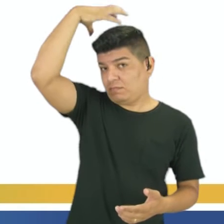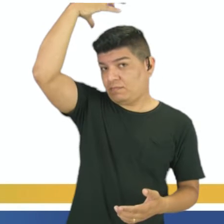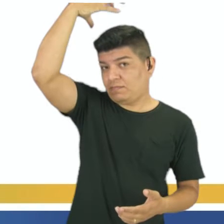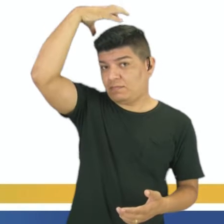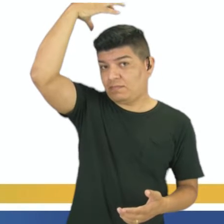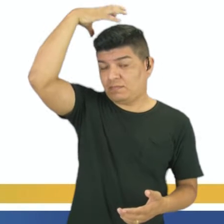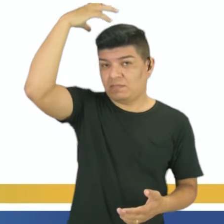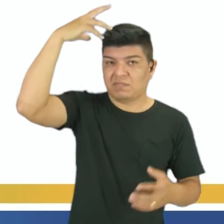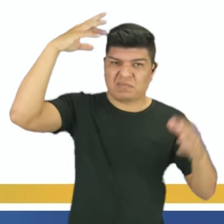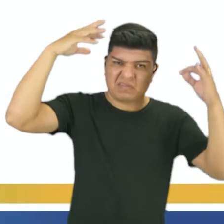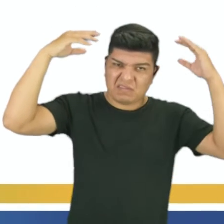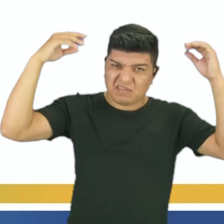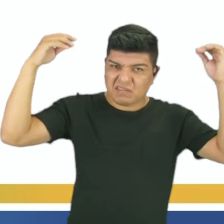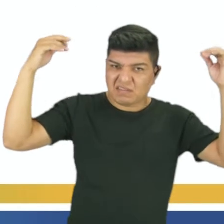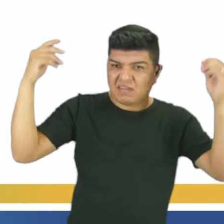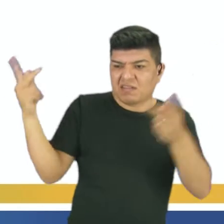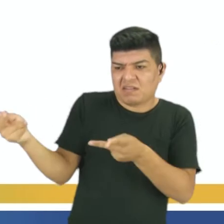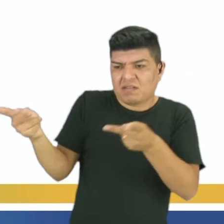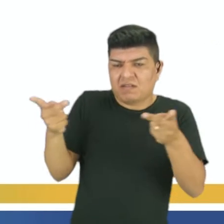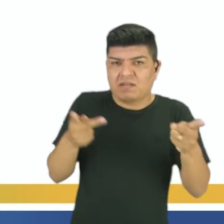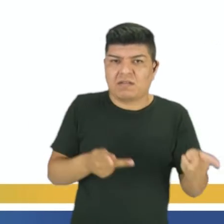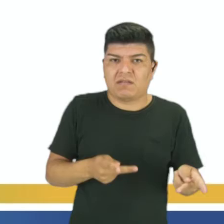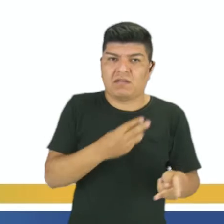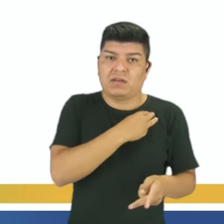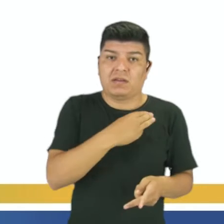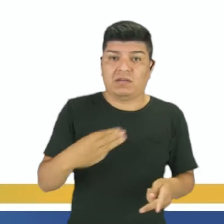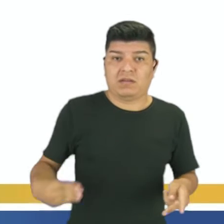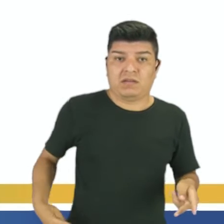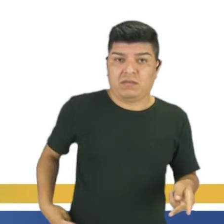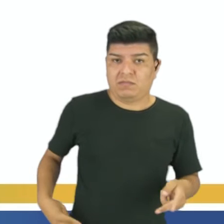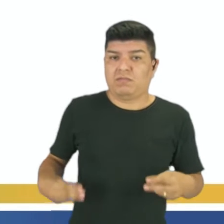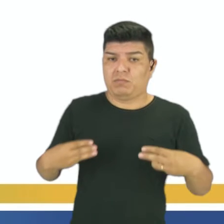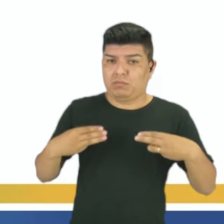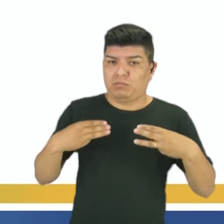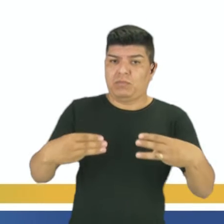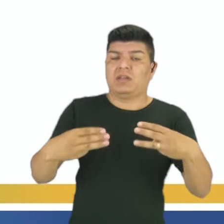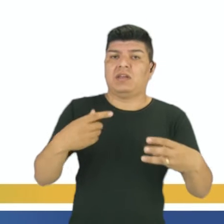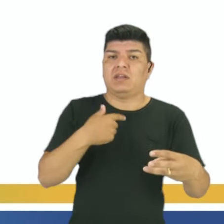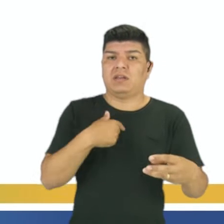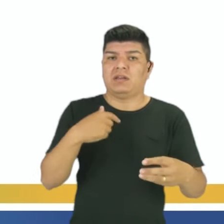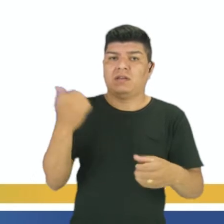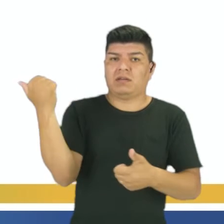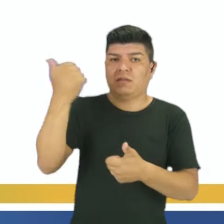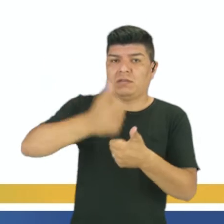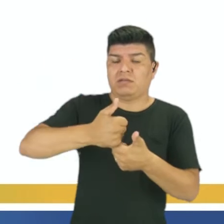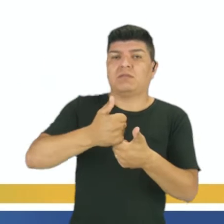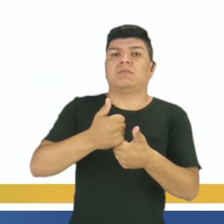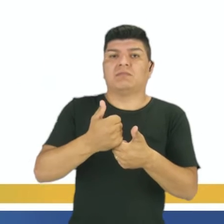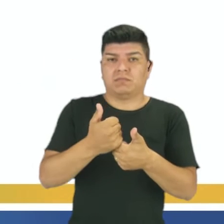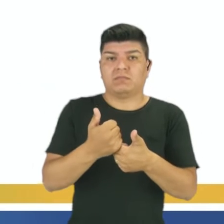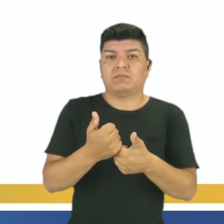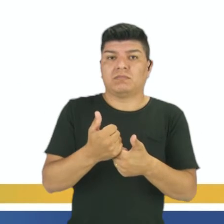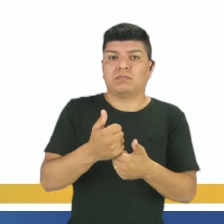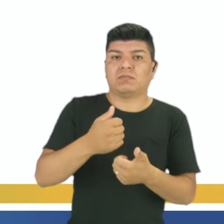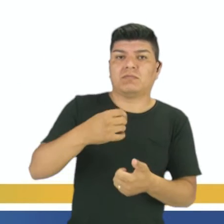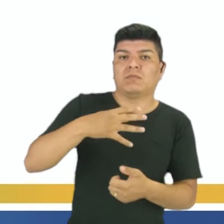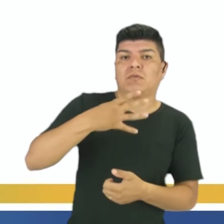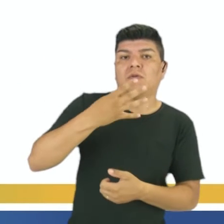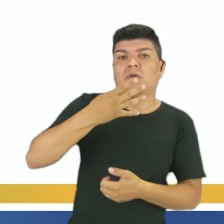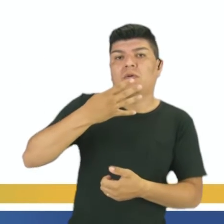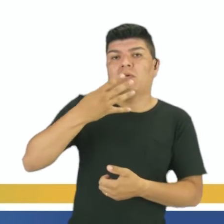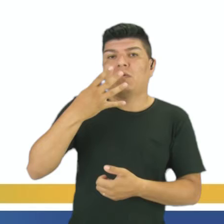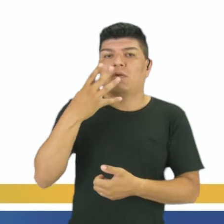em frangalhos e convida ministros para um quentão oficial, geralmente substituído por uísque 12